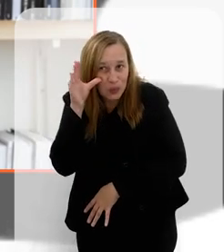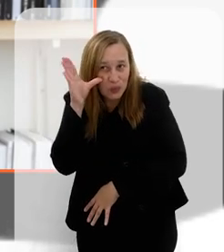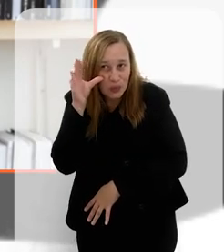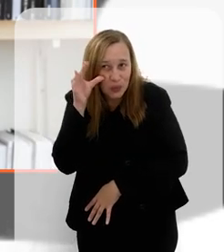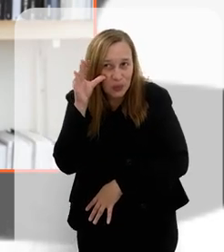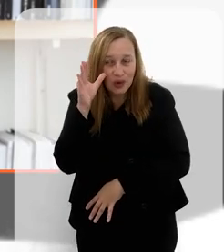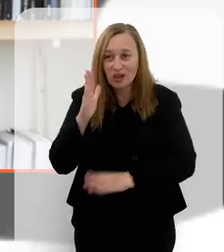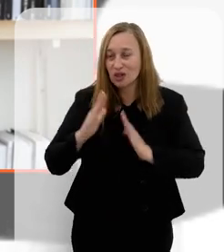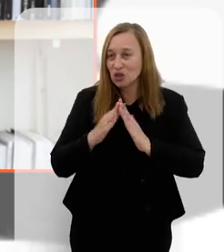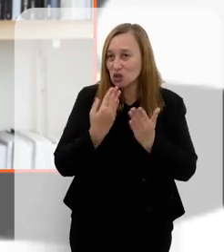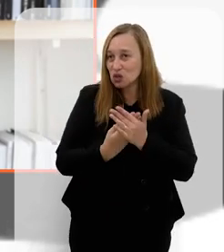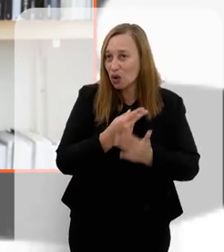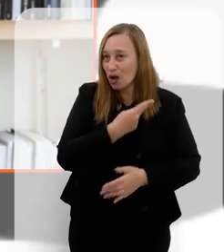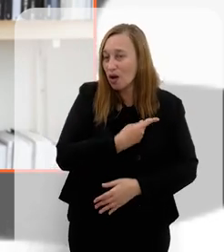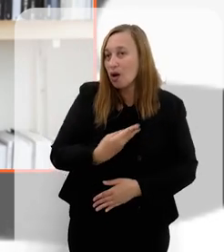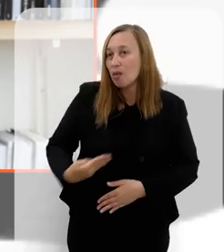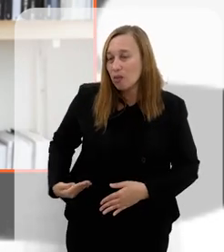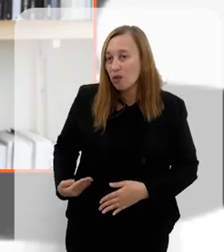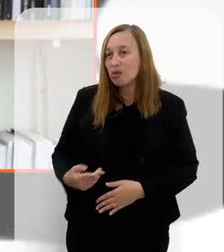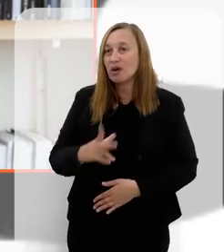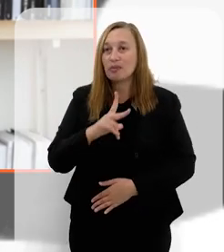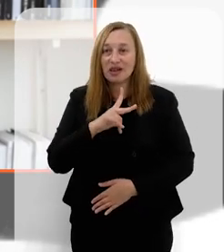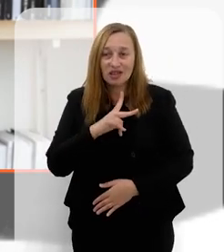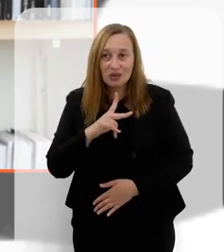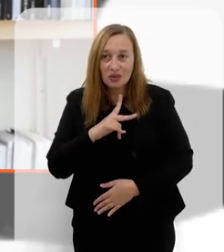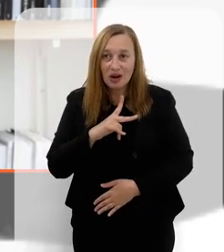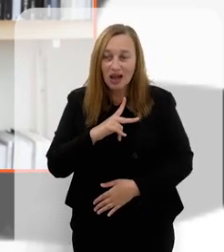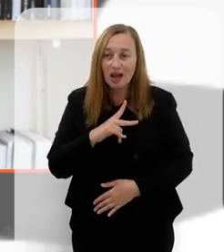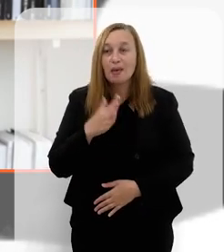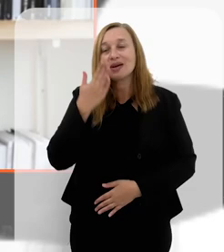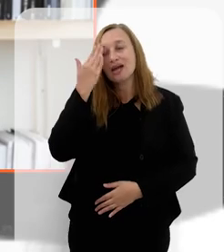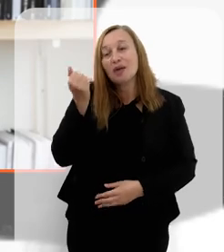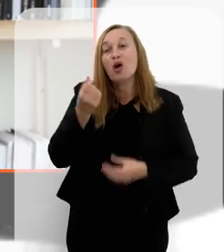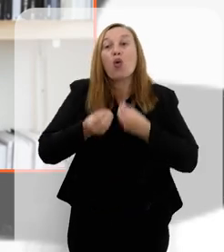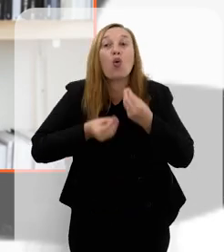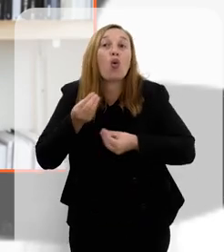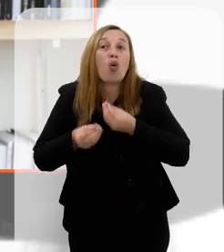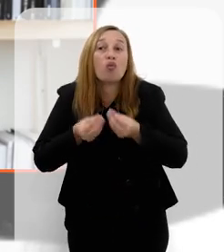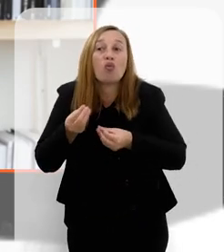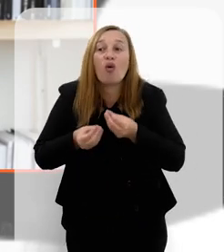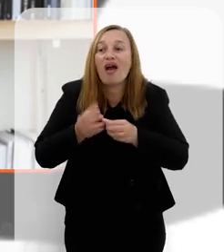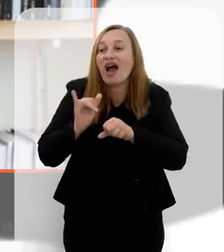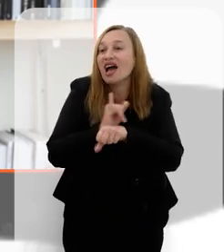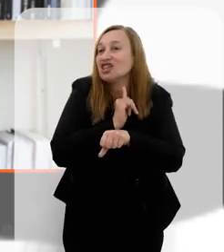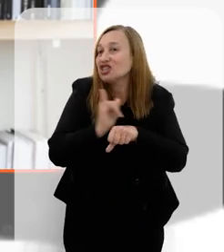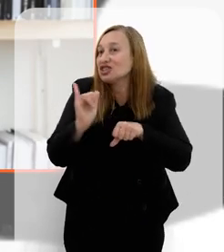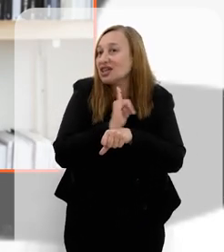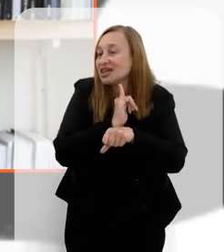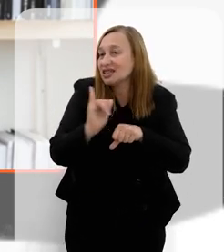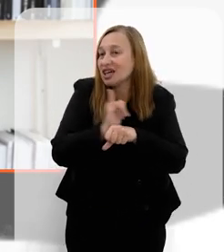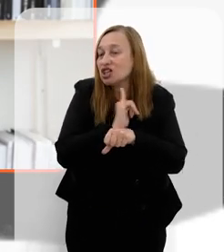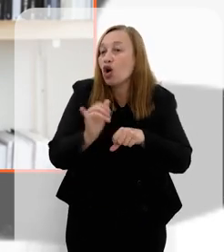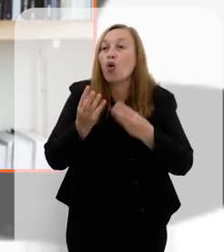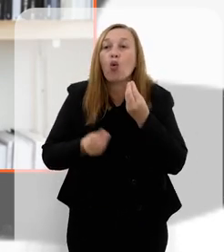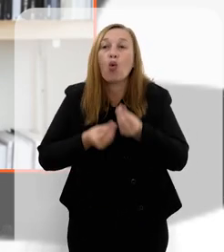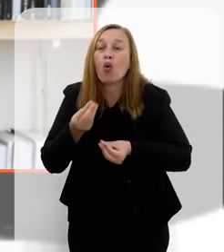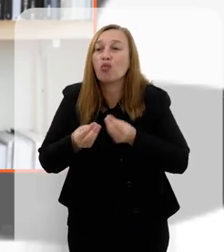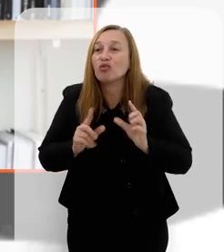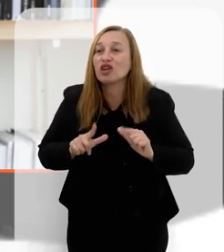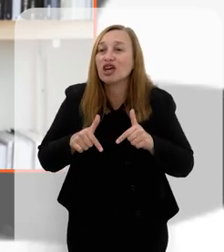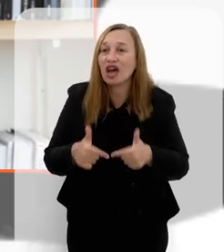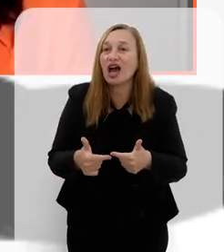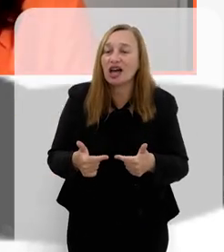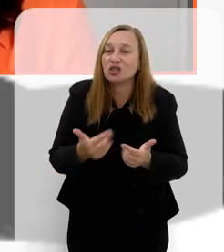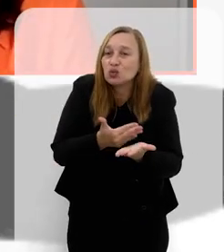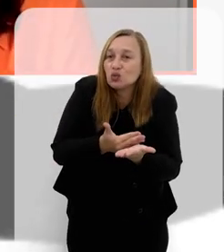da rede pública e privada que nos assistem, para saber como é a dinâmica, quer dizer, como que